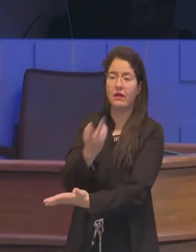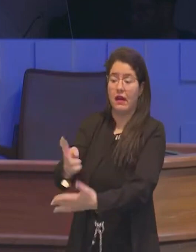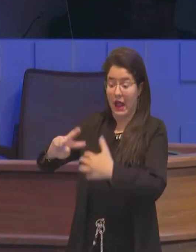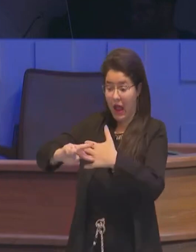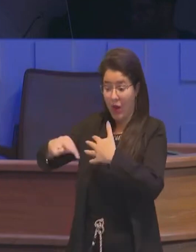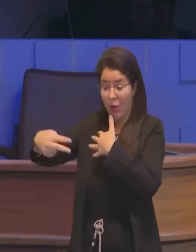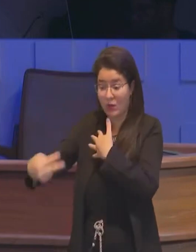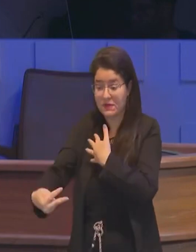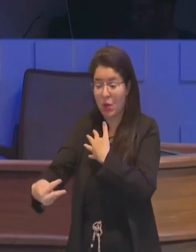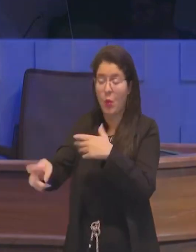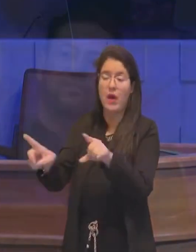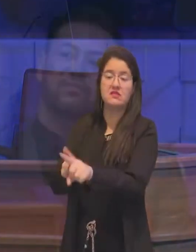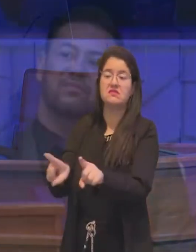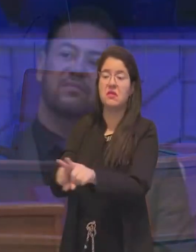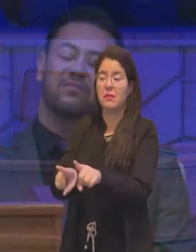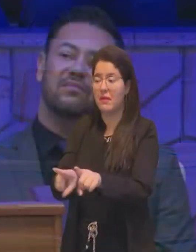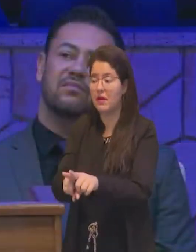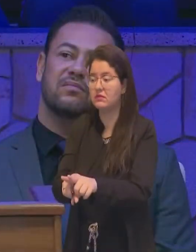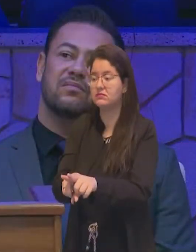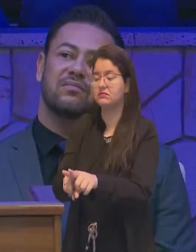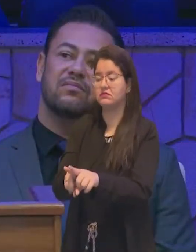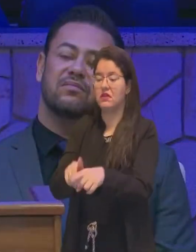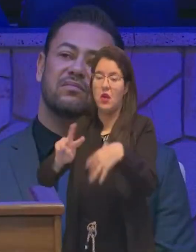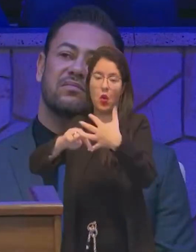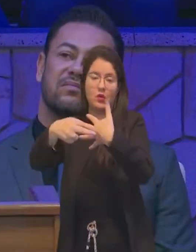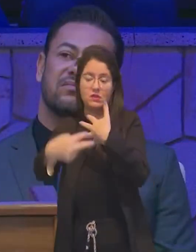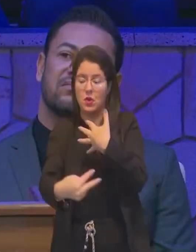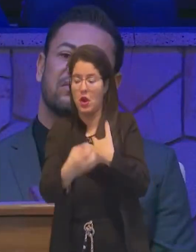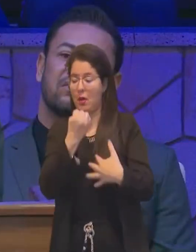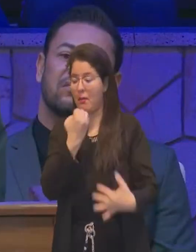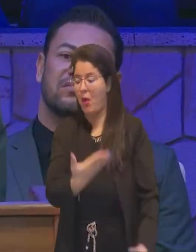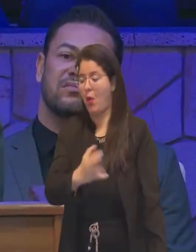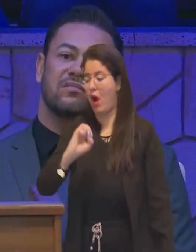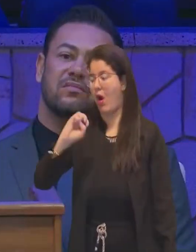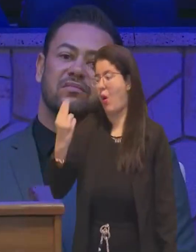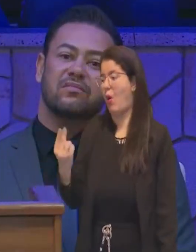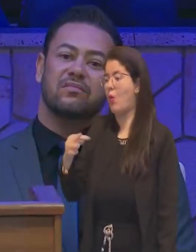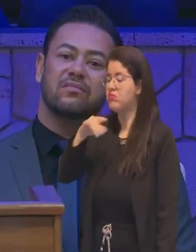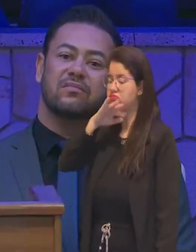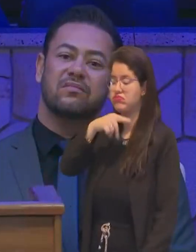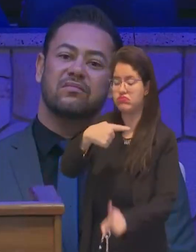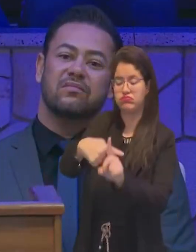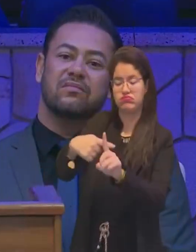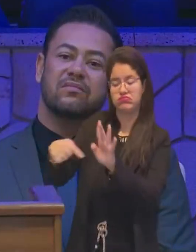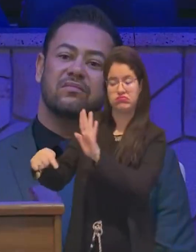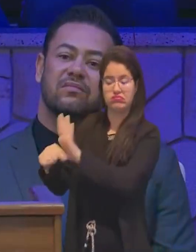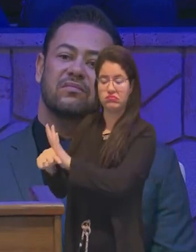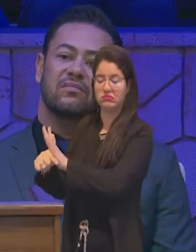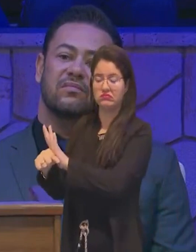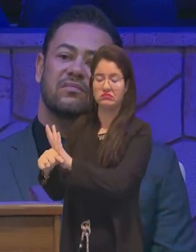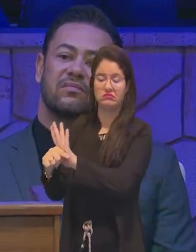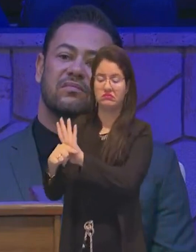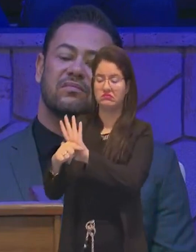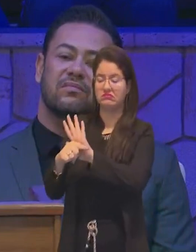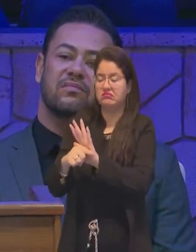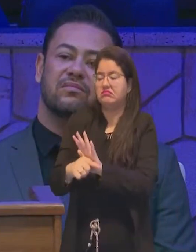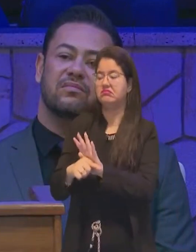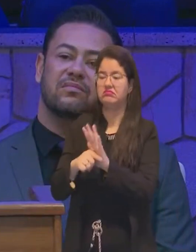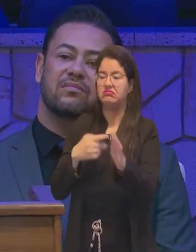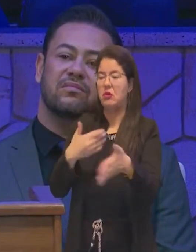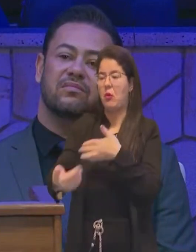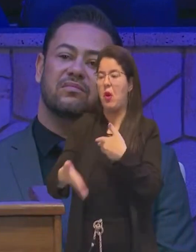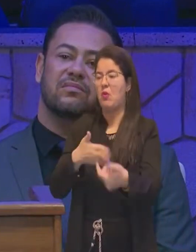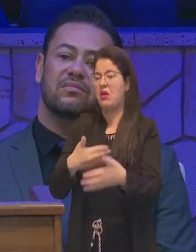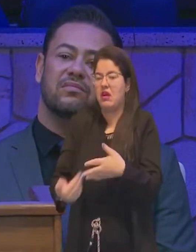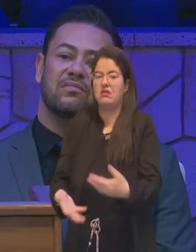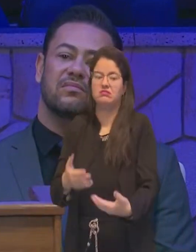que elas sofrerem, sejam elas boas ou ruins, isso vai se tornar indiferente para